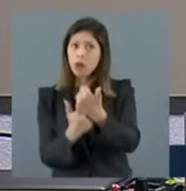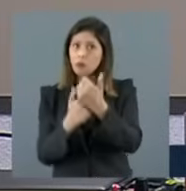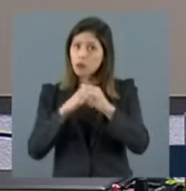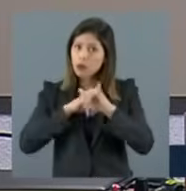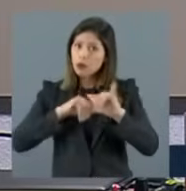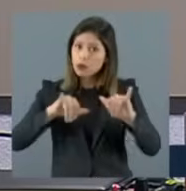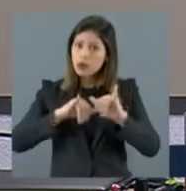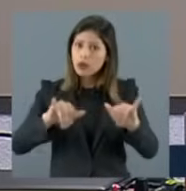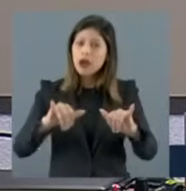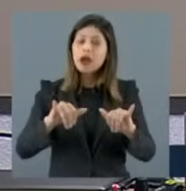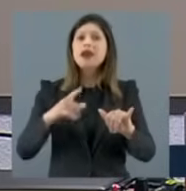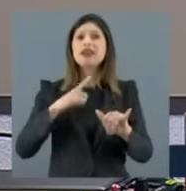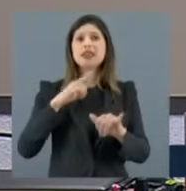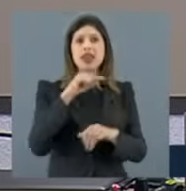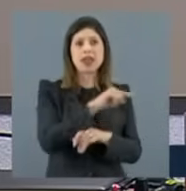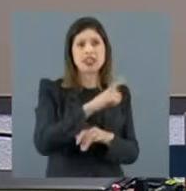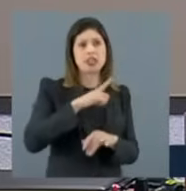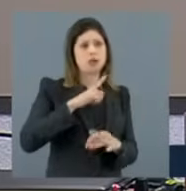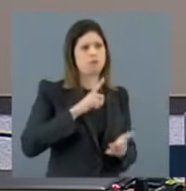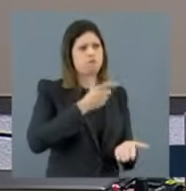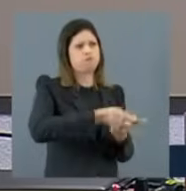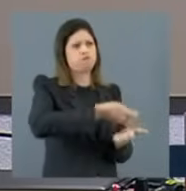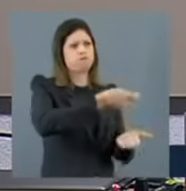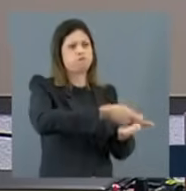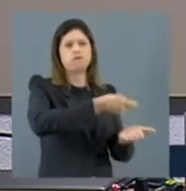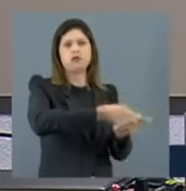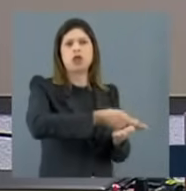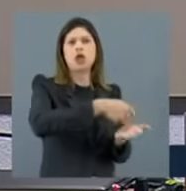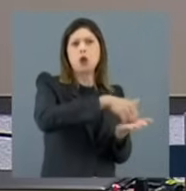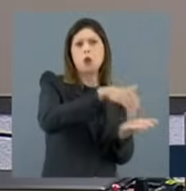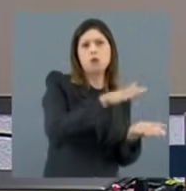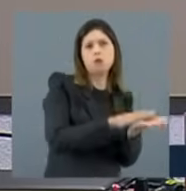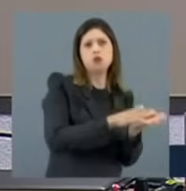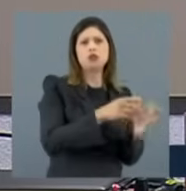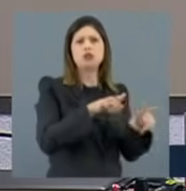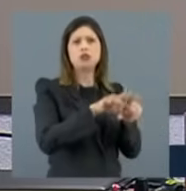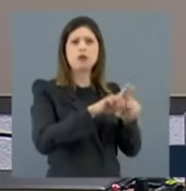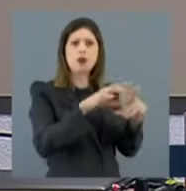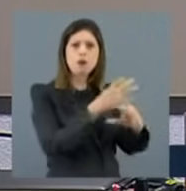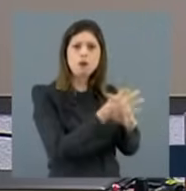partir daí foi recebendo punições cada vez mais severas.